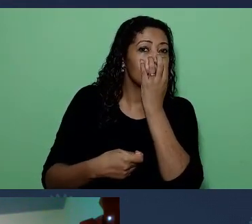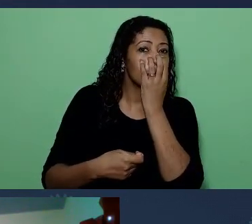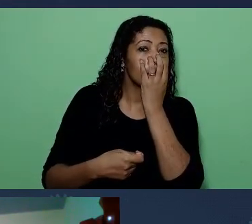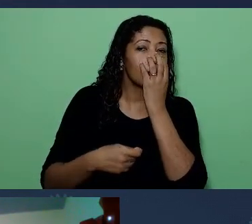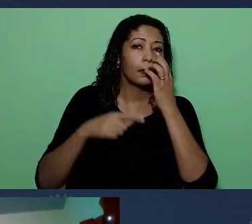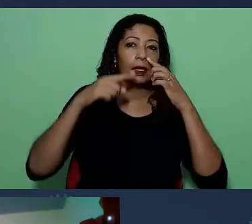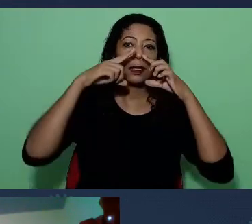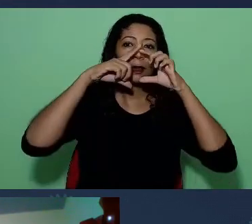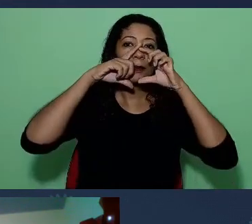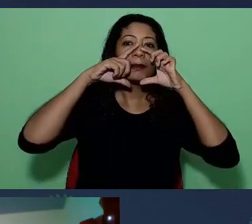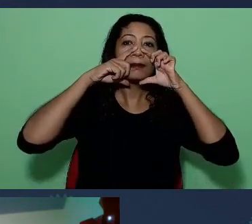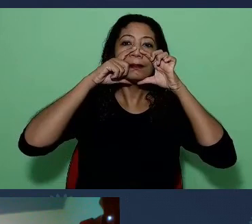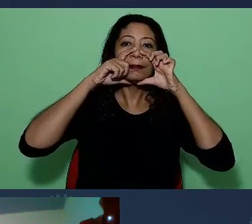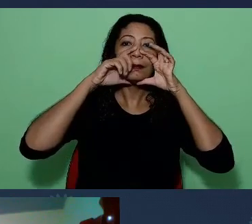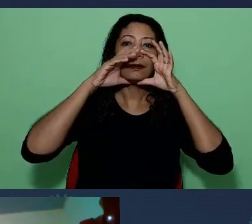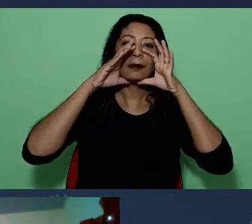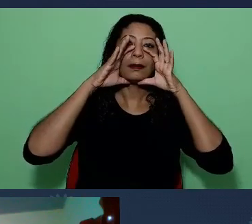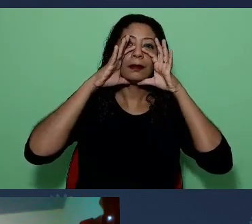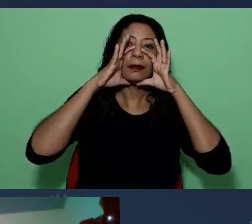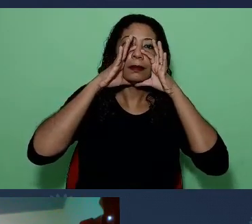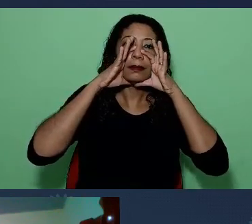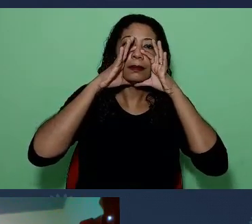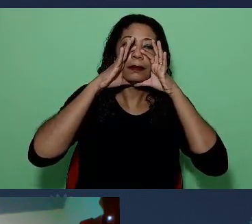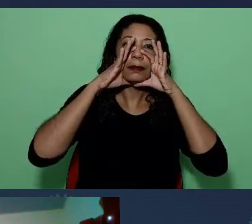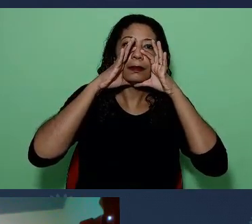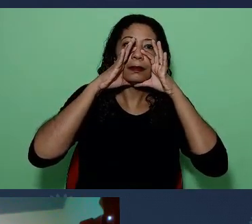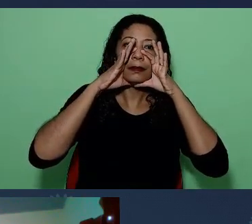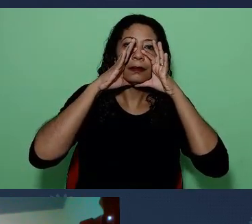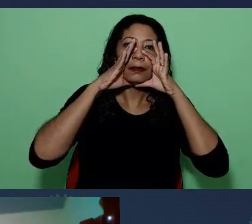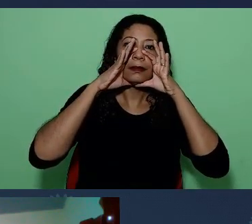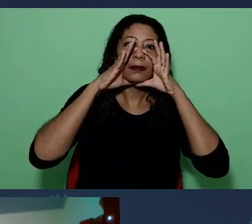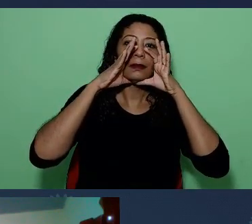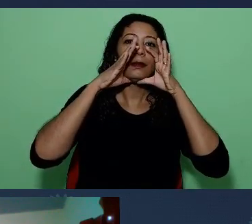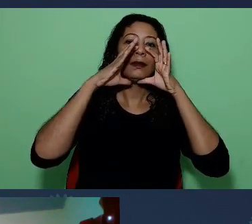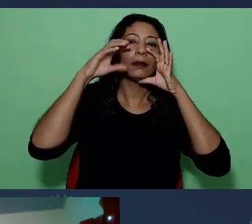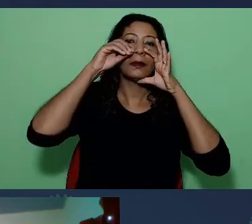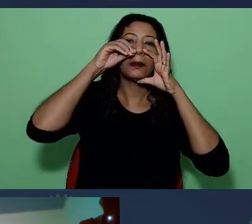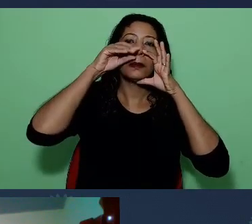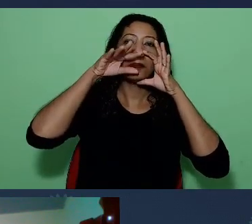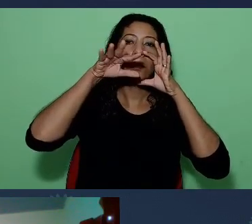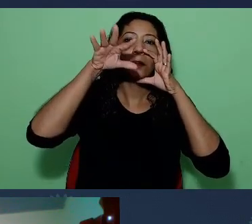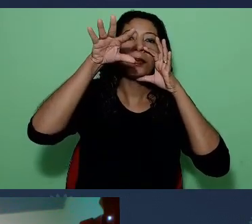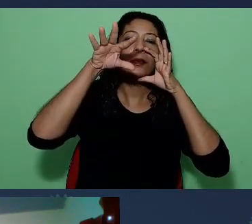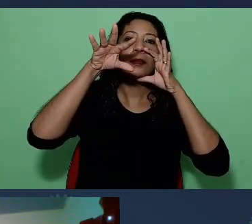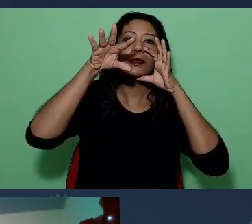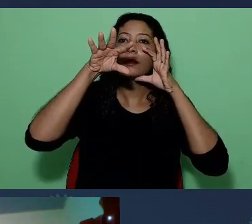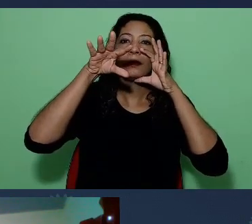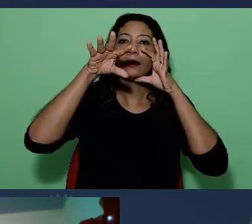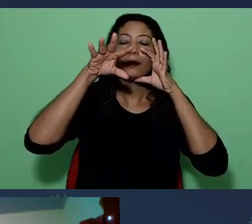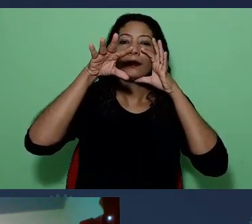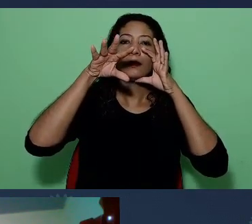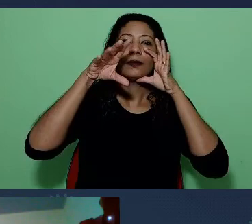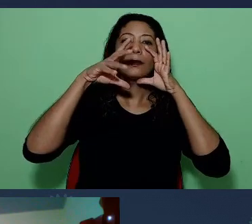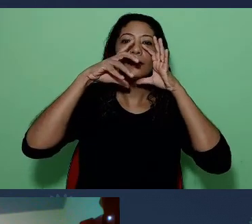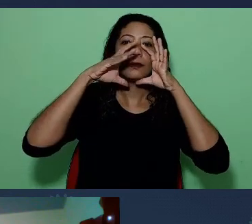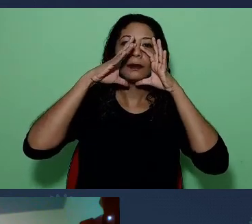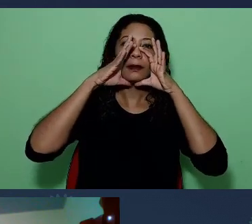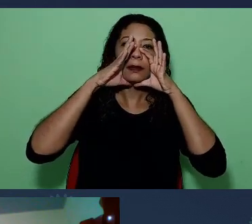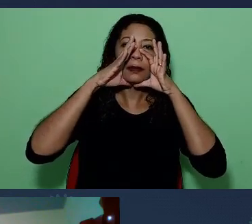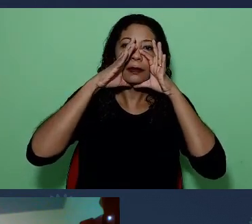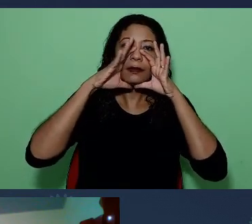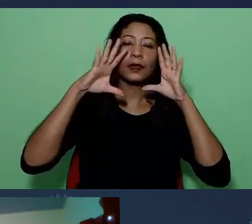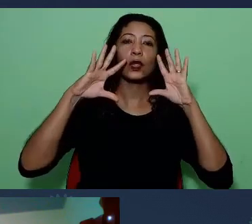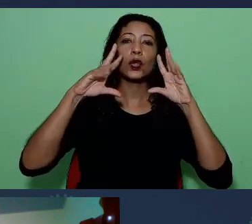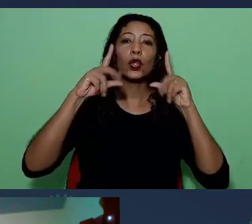sela, sem deixar um centímetro de escape aéreo.